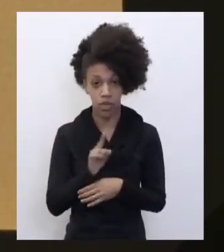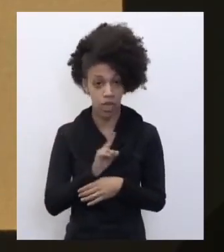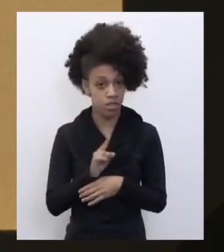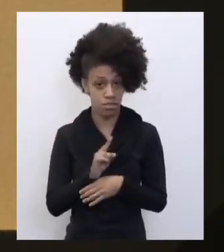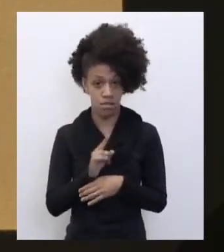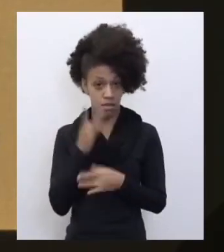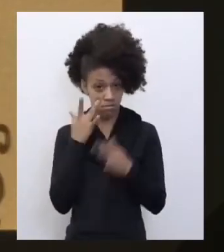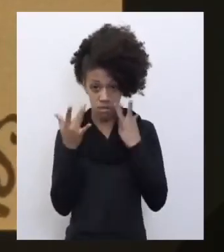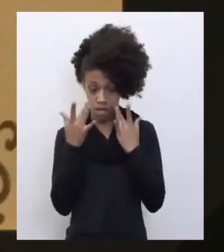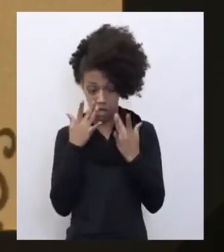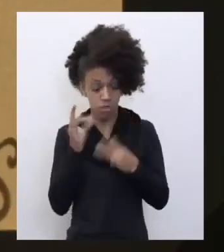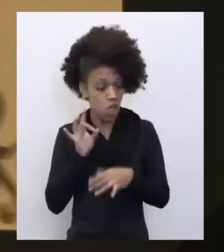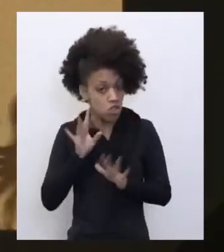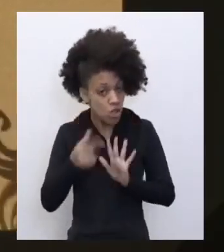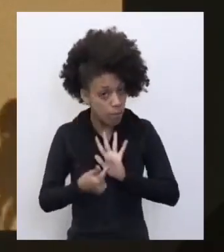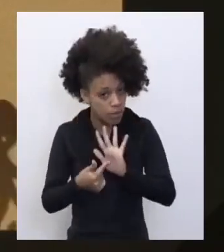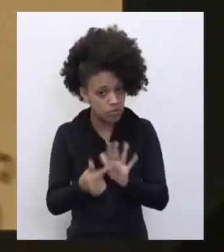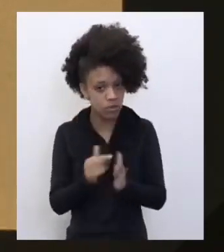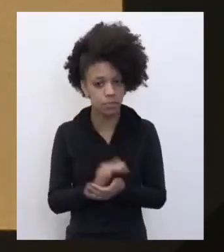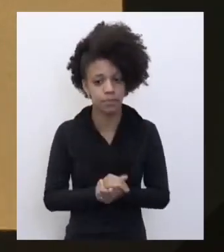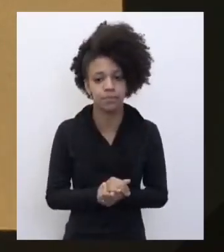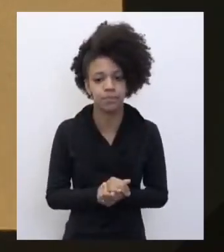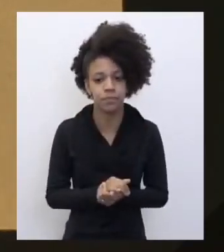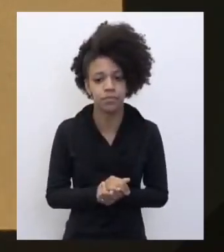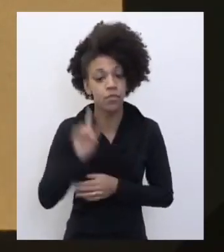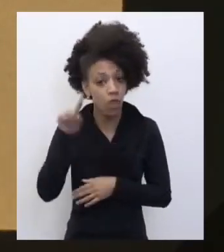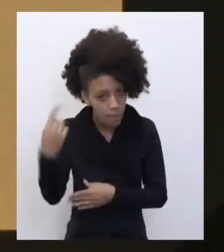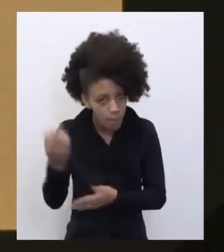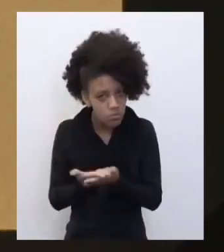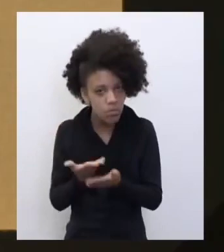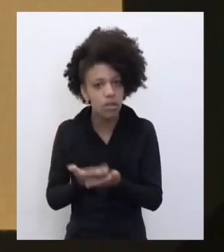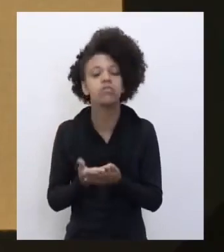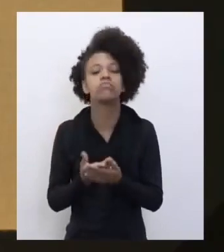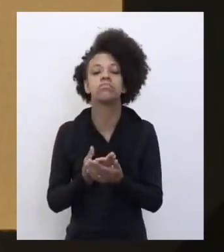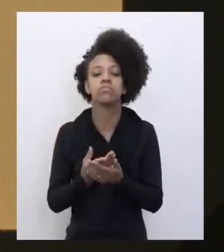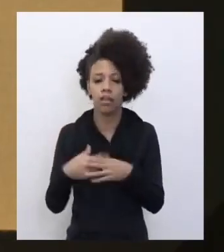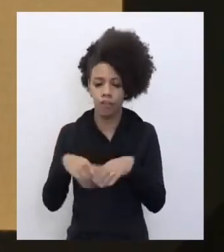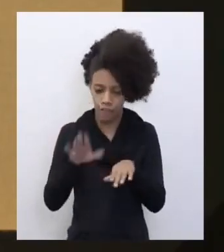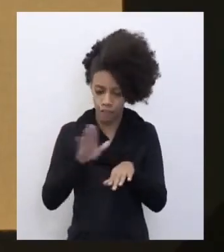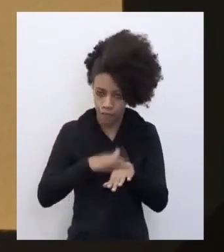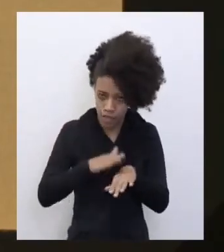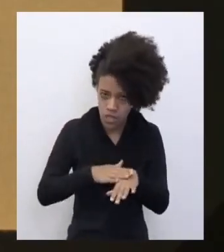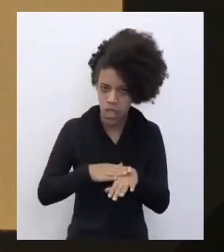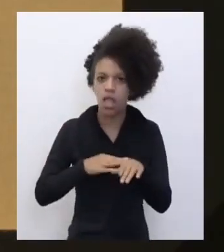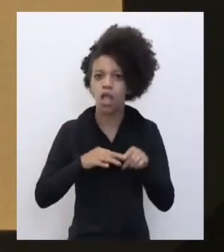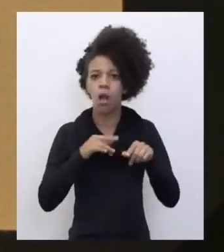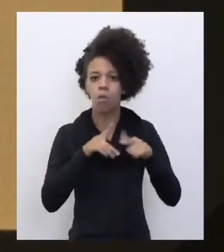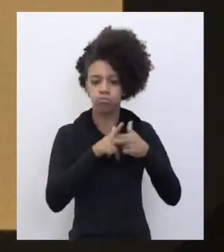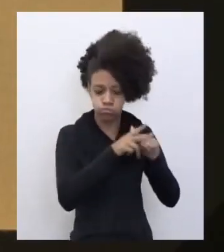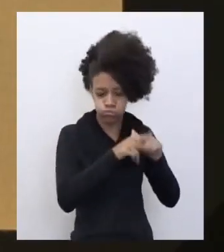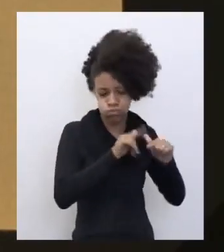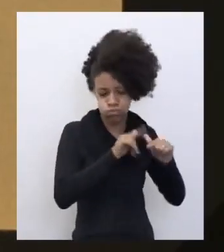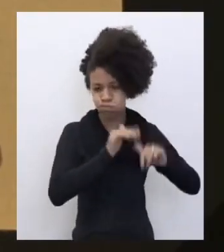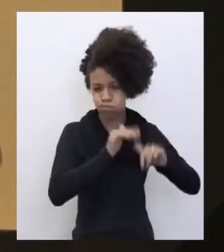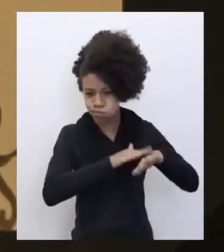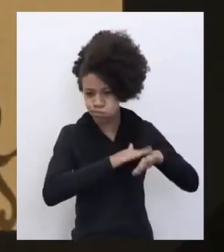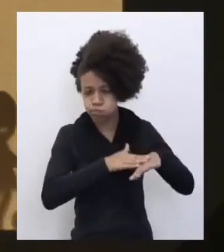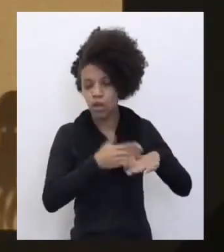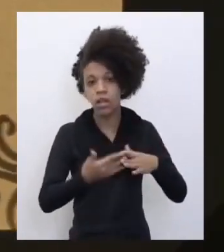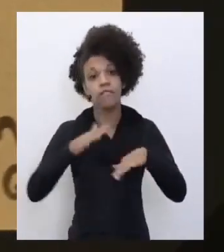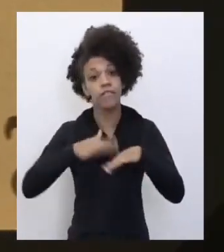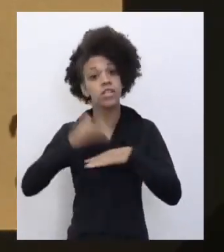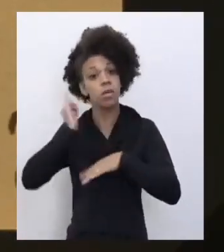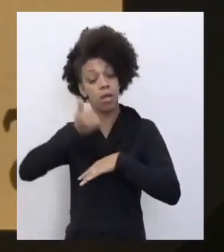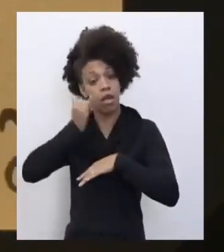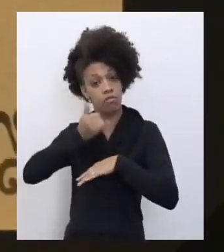pecinha hoje é só demonstração. Numa próxima aula, nós vamos confeccionar esse teatro e eu vou contar realmente uma história. Então, aqui